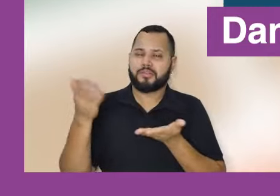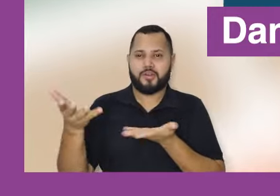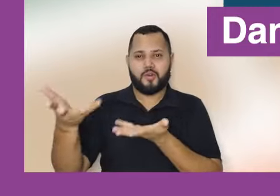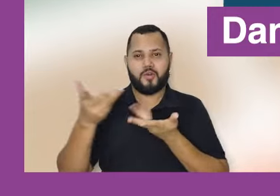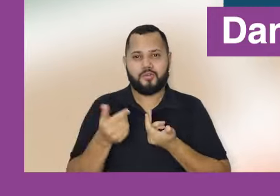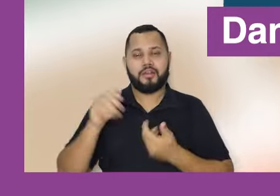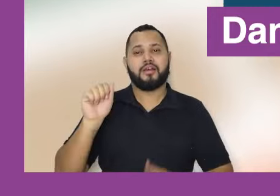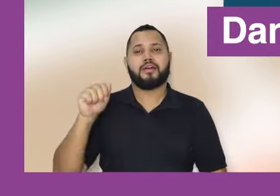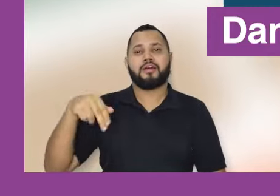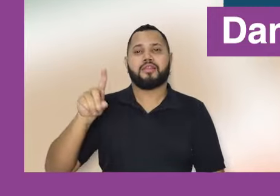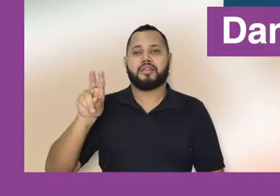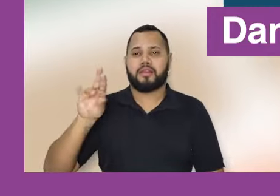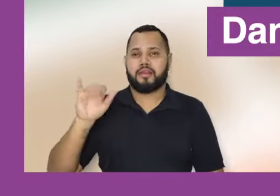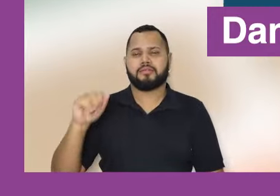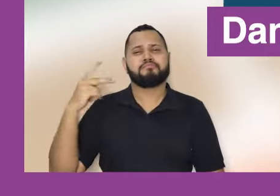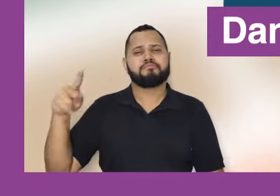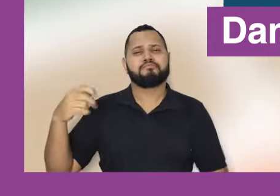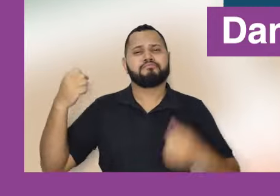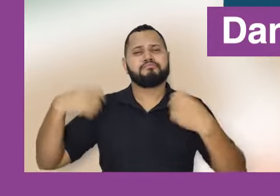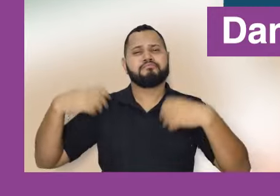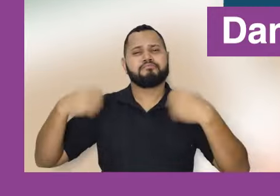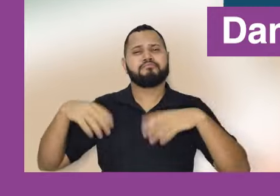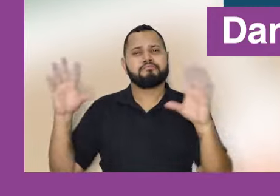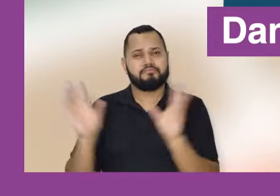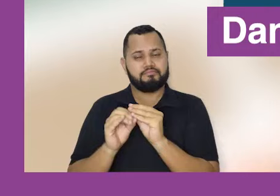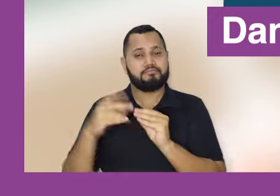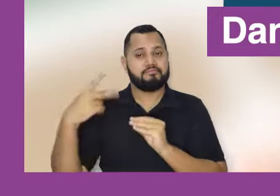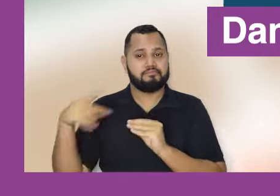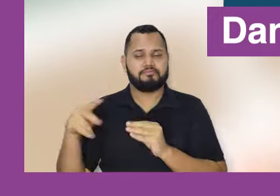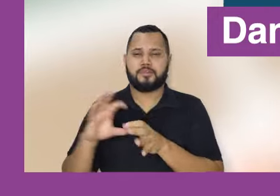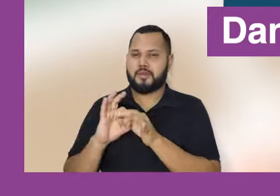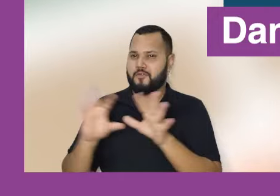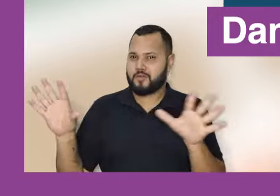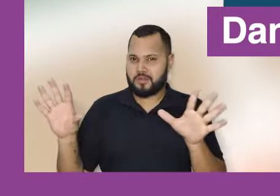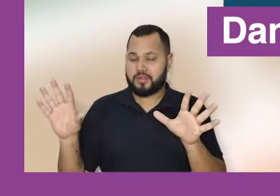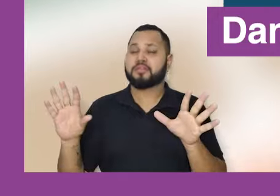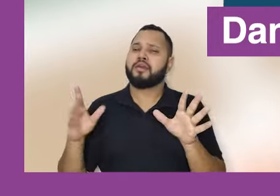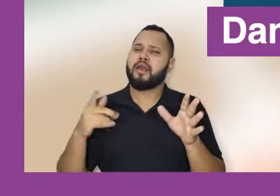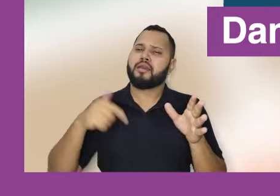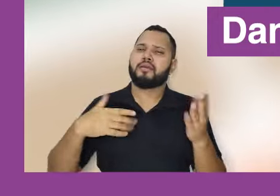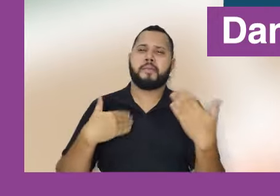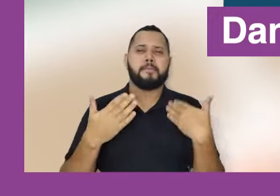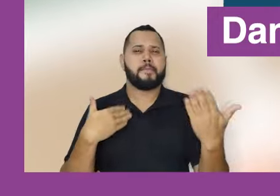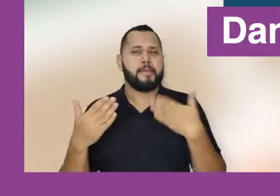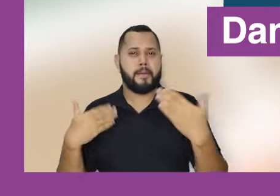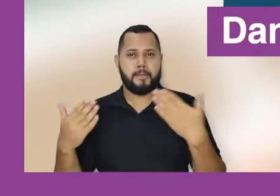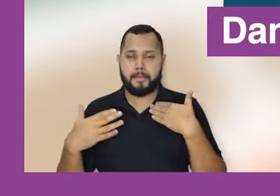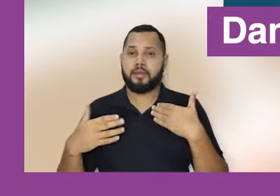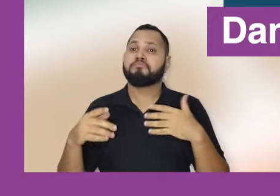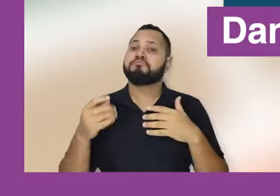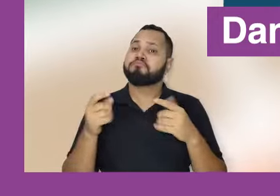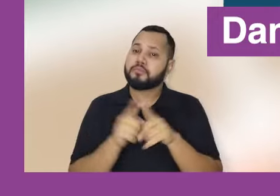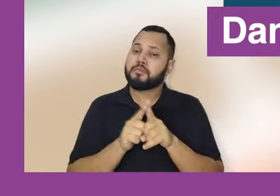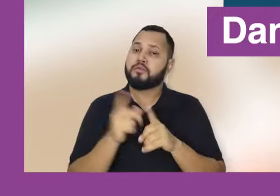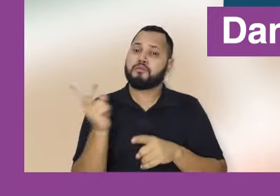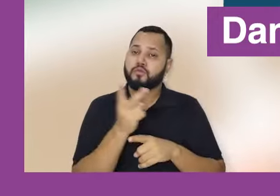convidando você Andreia para fazer uma breve apresentação a sua exposição fique à vontade e vai ser um bate-papo fluido e a ideia